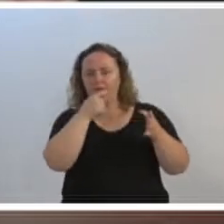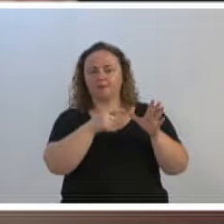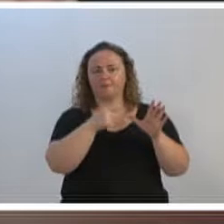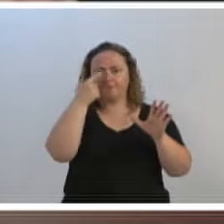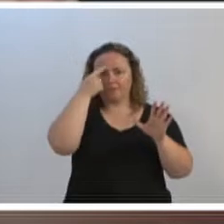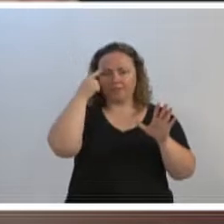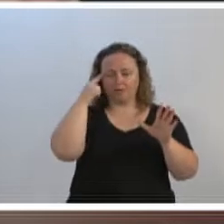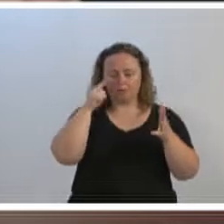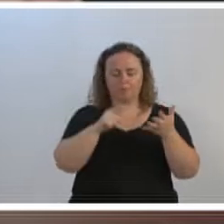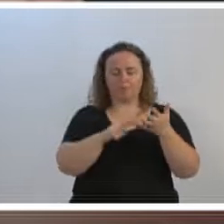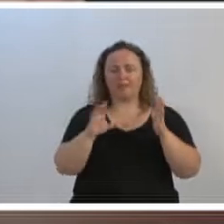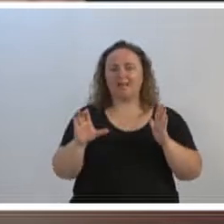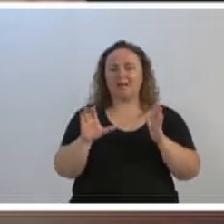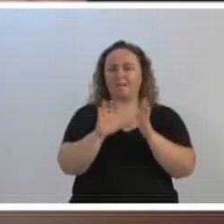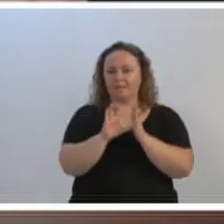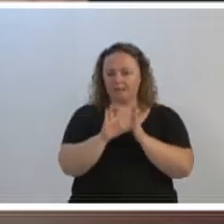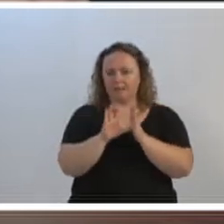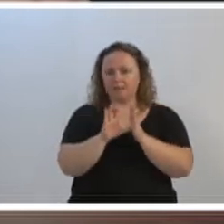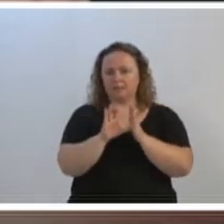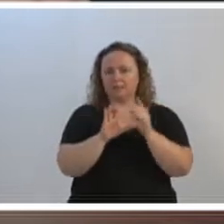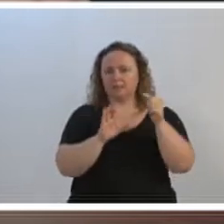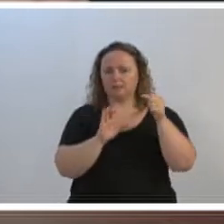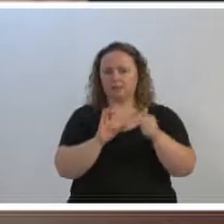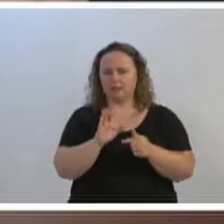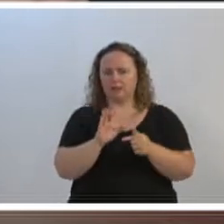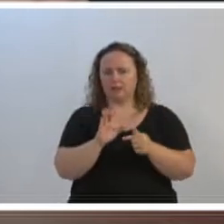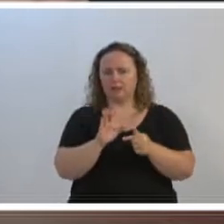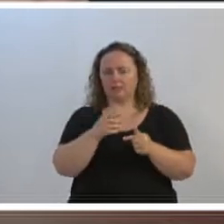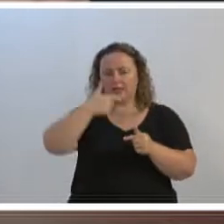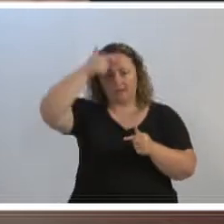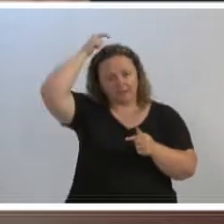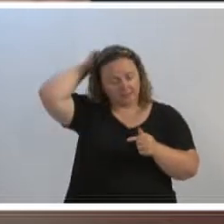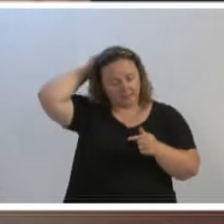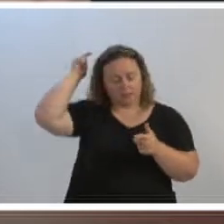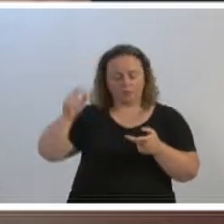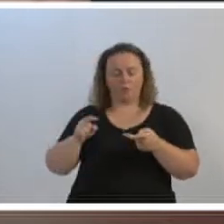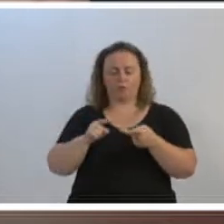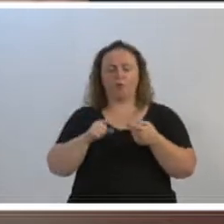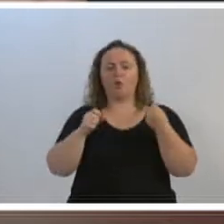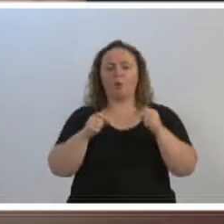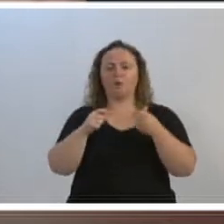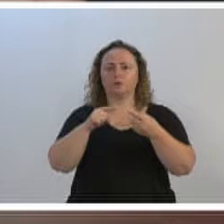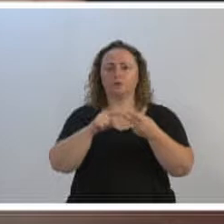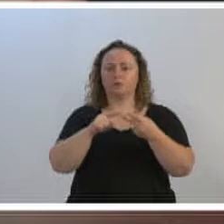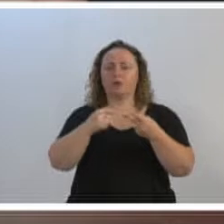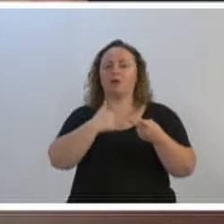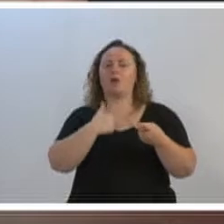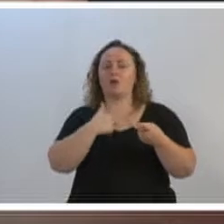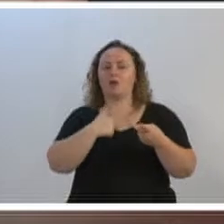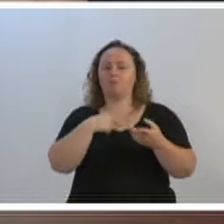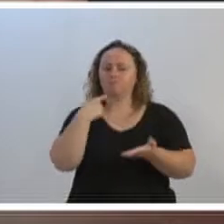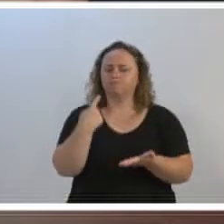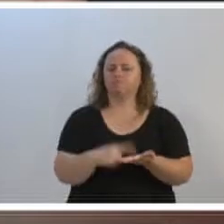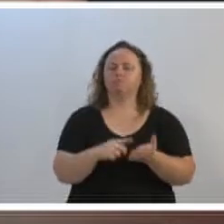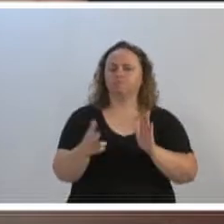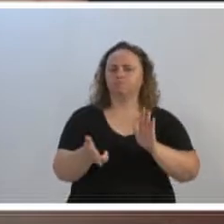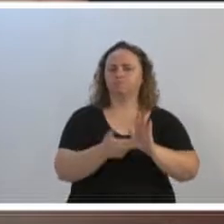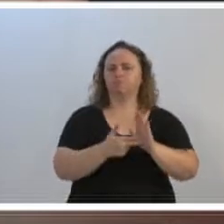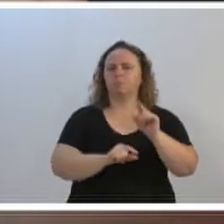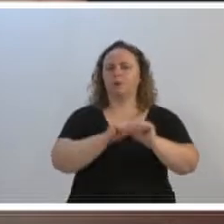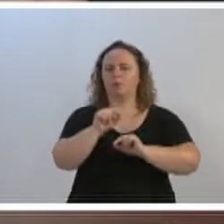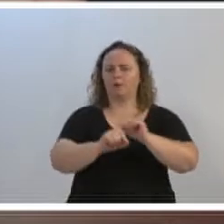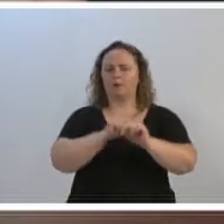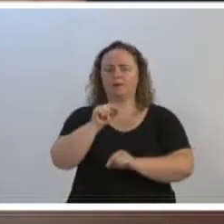o vereador Caminha, o vereador Adriano e eu. Nós assumimos um compromisso de estar conversando